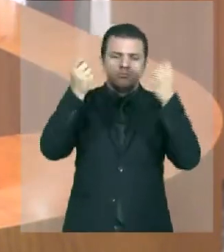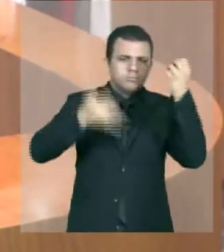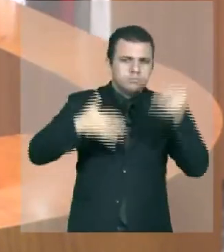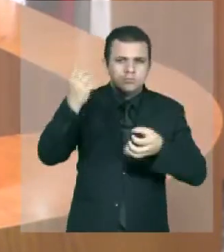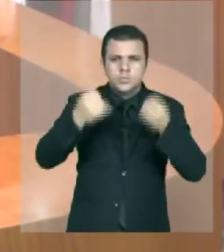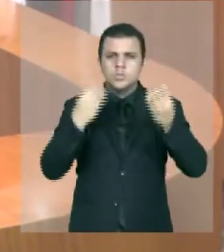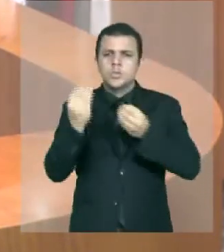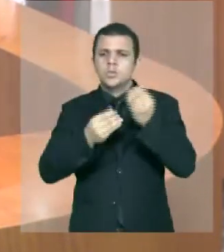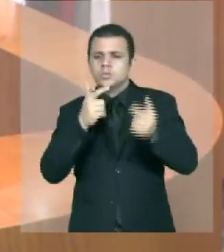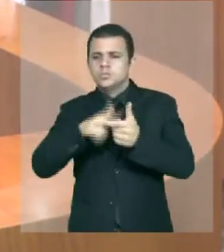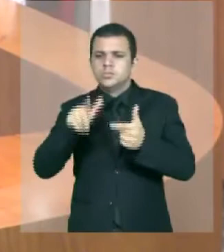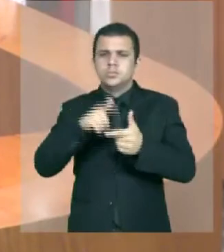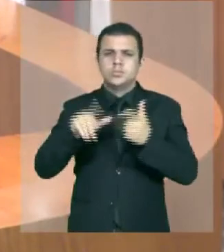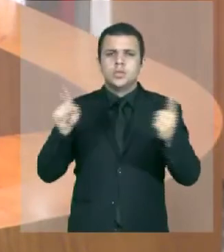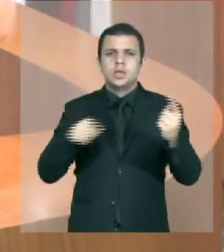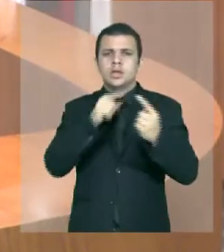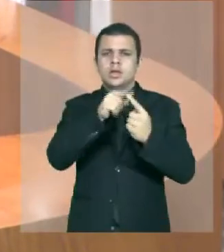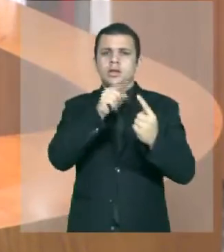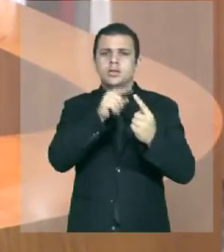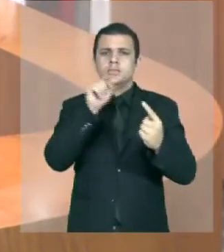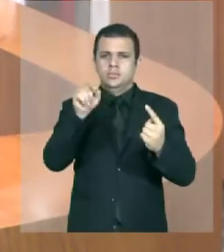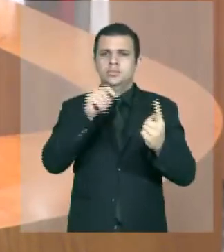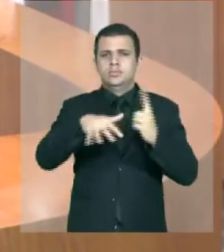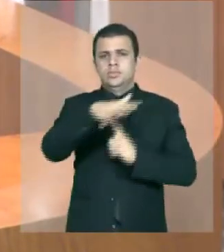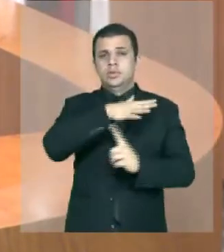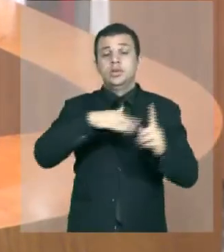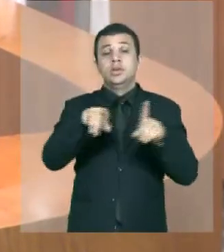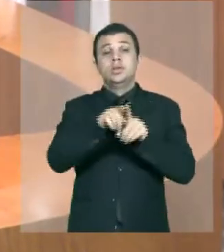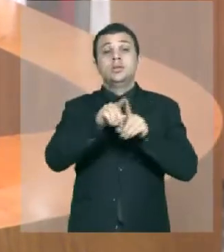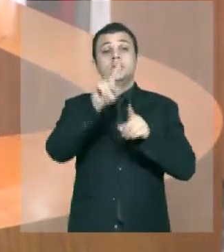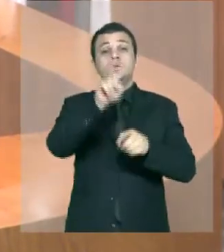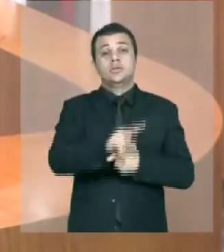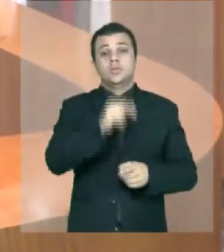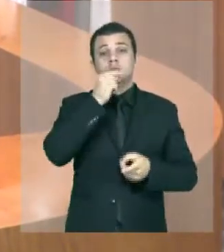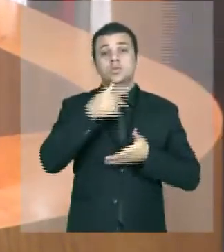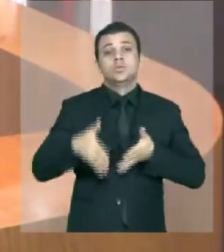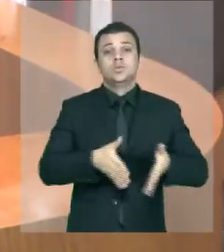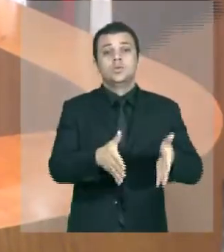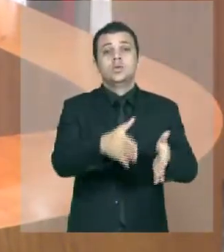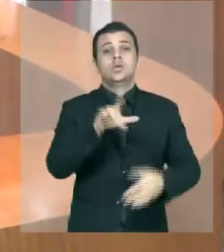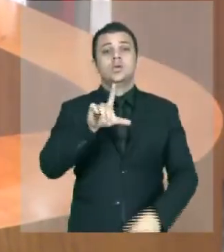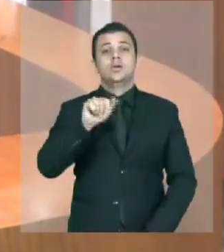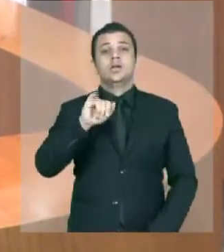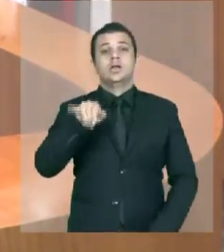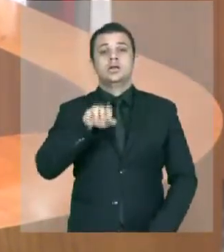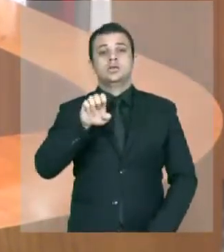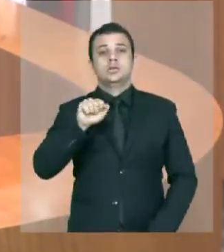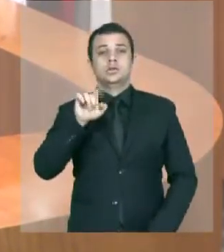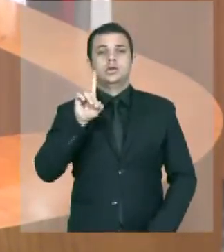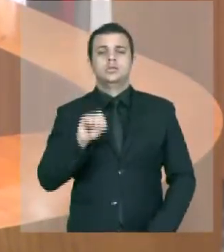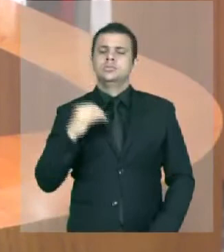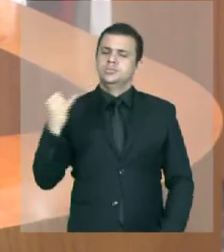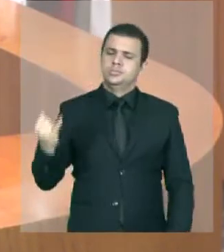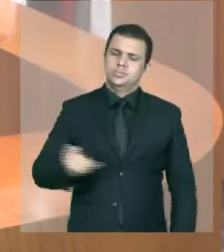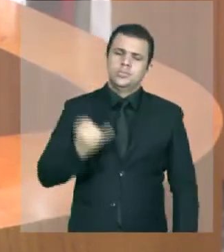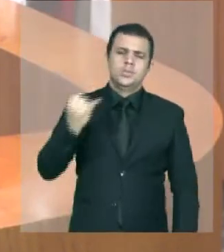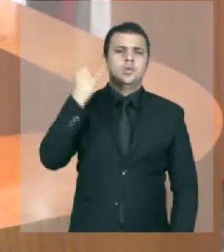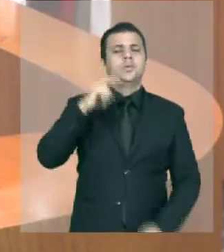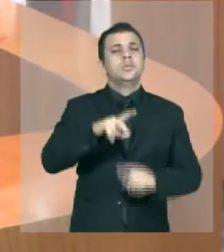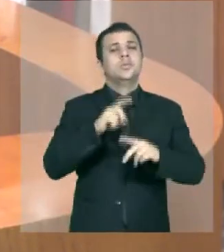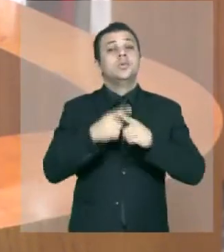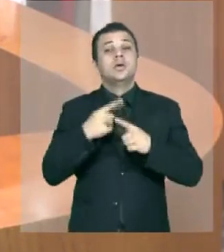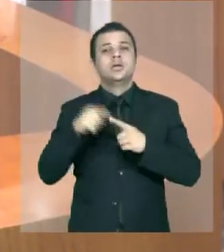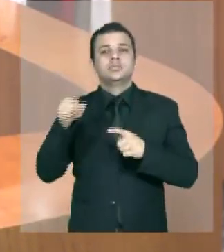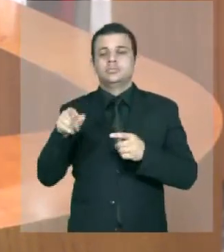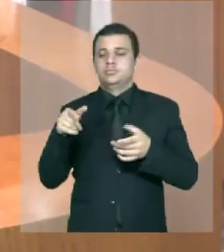questões ligadas ao meio ambiente e à defesa do Rio Lajeado. Muito importante, que corta o município de São João do Paraíso, que infelizmente a gente